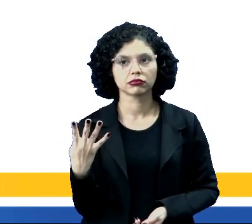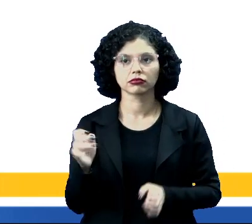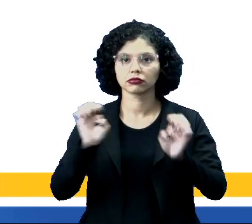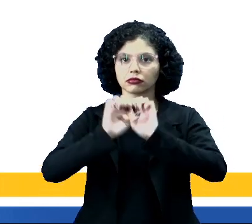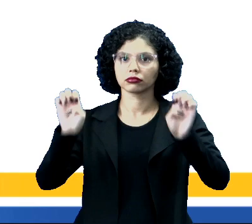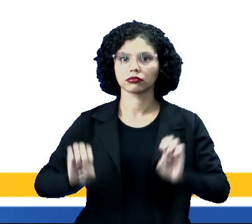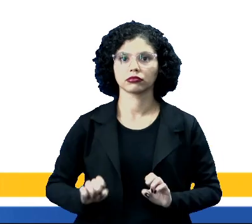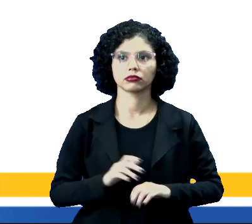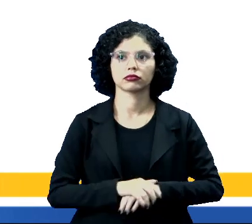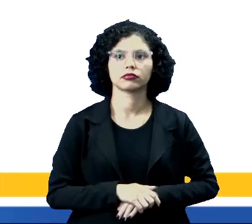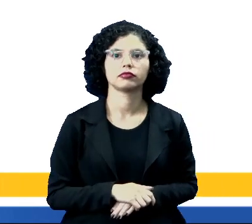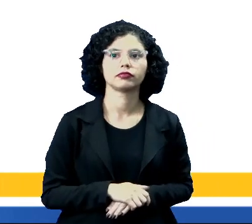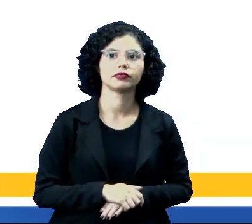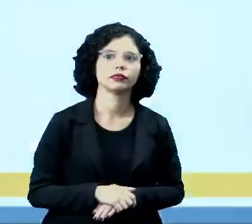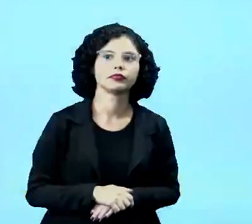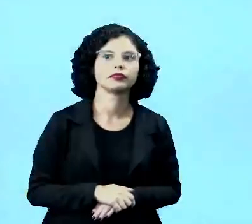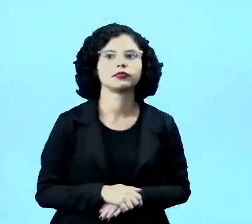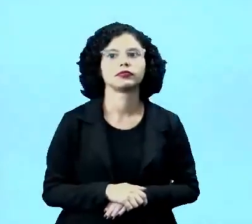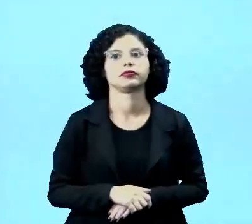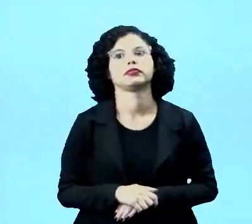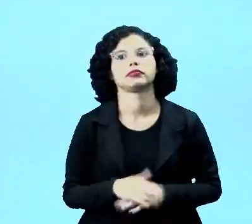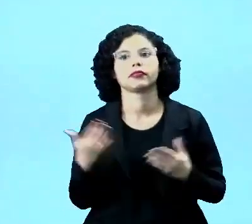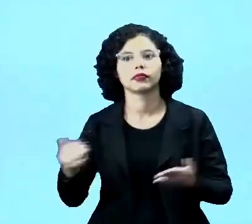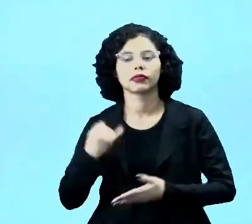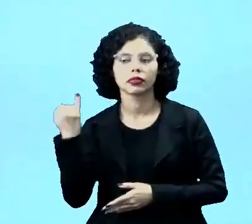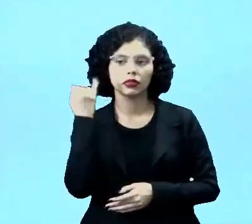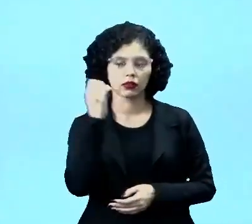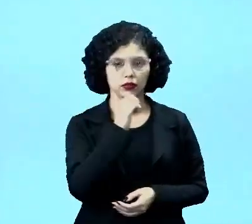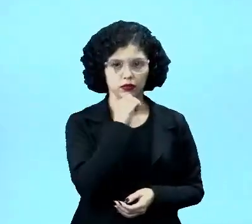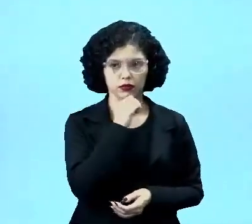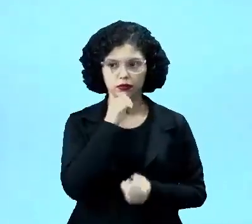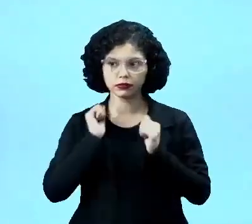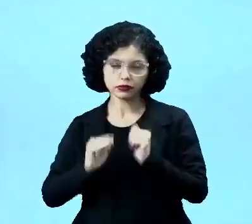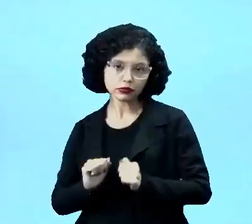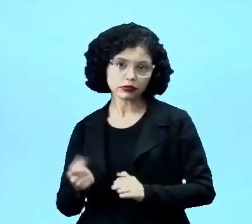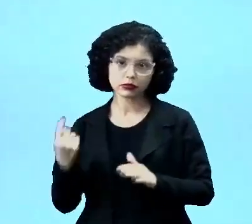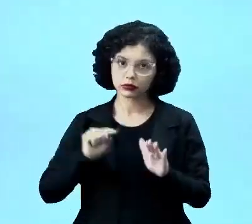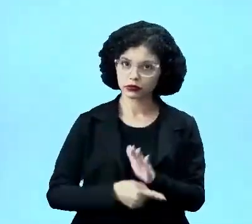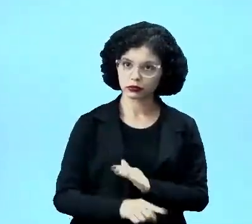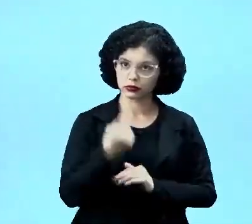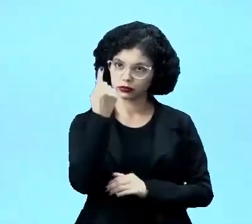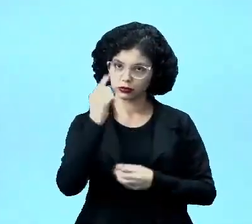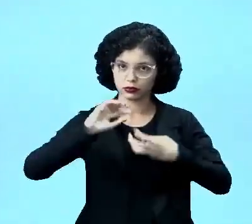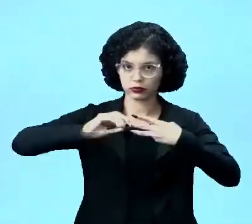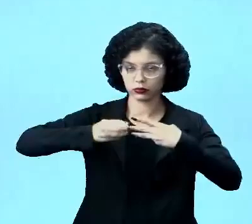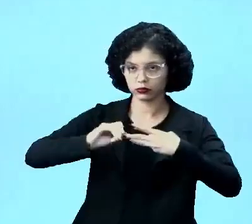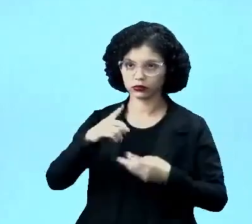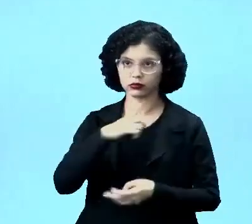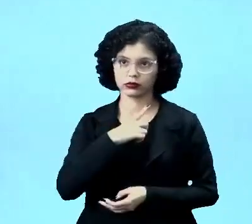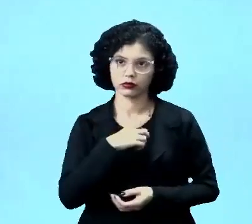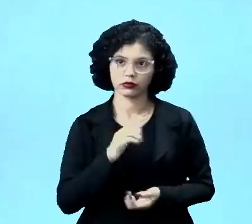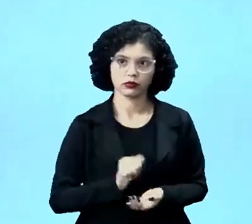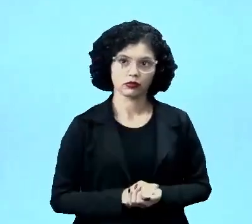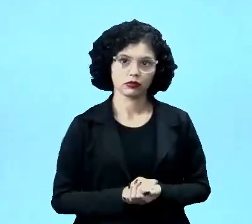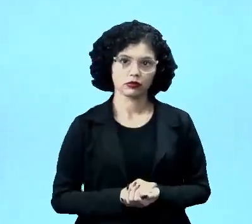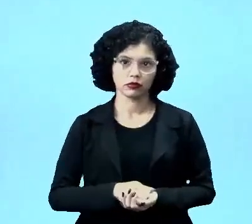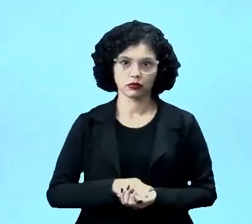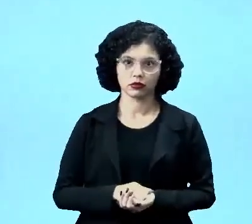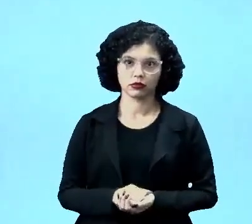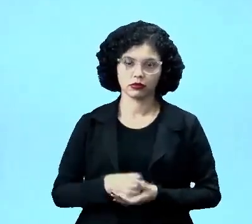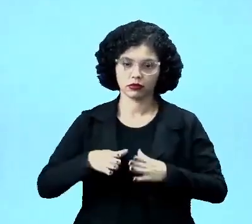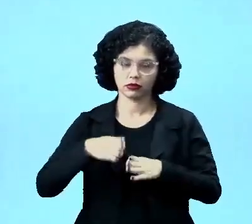de estruturas, tá? E aí, entre as estruturas principais que a gente pode citar dentro de uma célula, nós vamos ter aí a